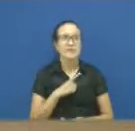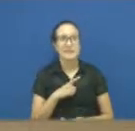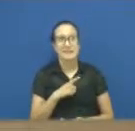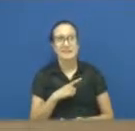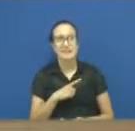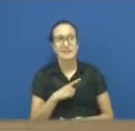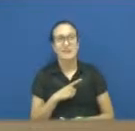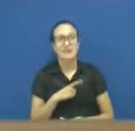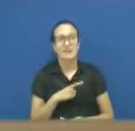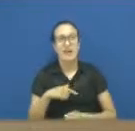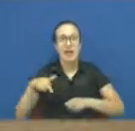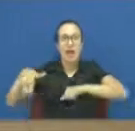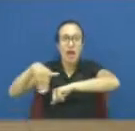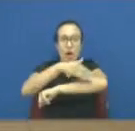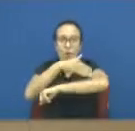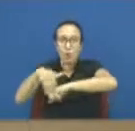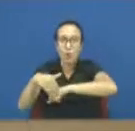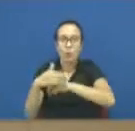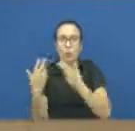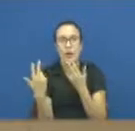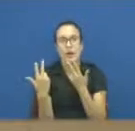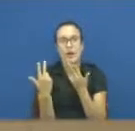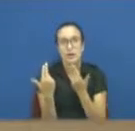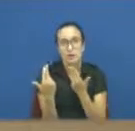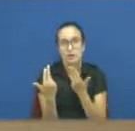mesma rua do item 5º.